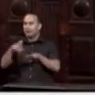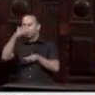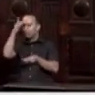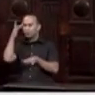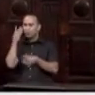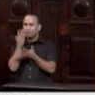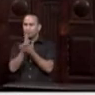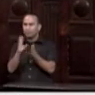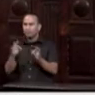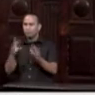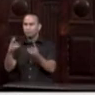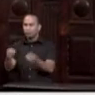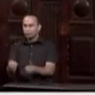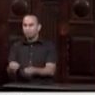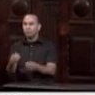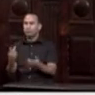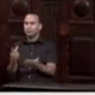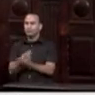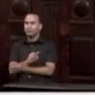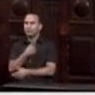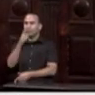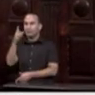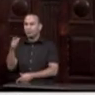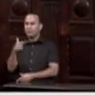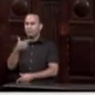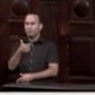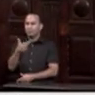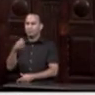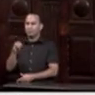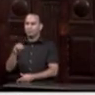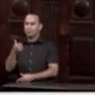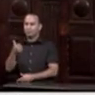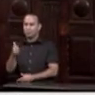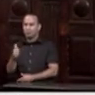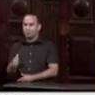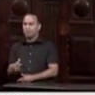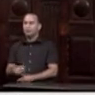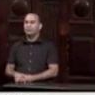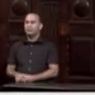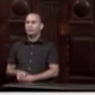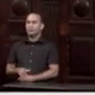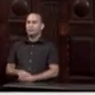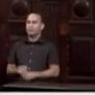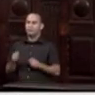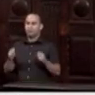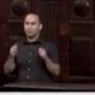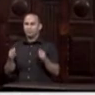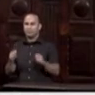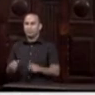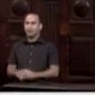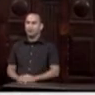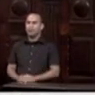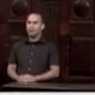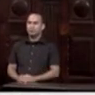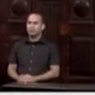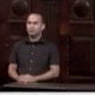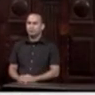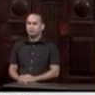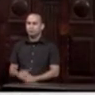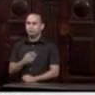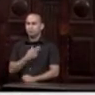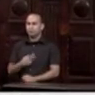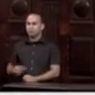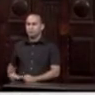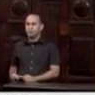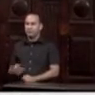tudo naquela tragédia de 2011? Por isso, fica aqui o meu protesto. senhora presidente, e pedindo para que essa